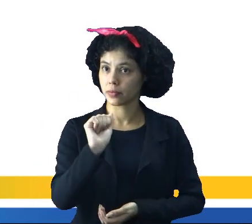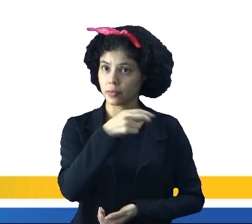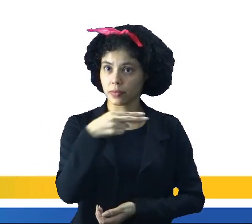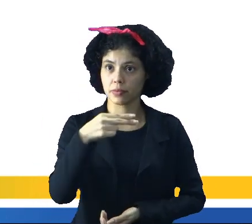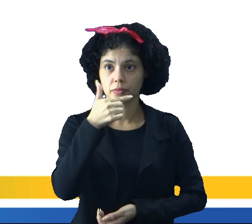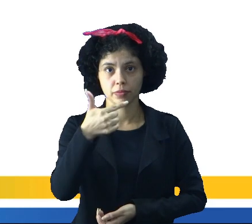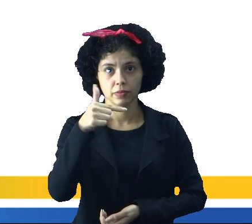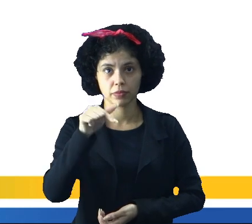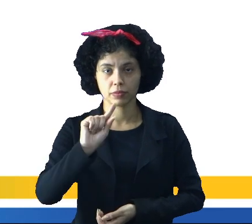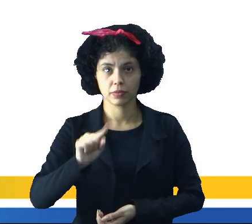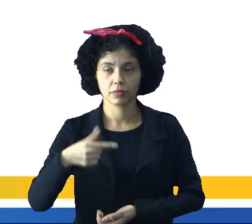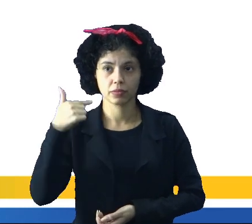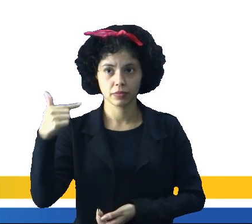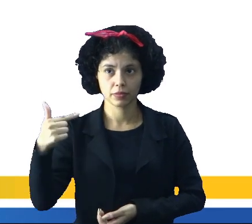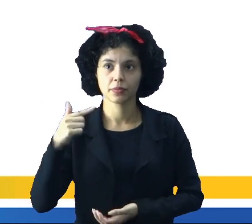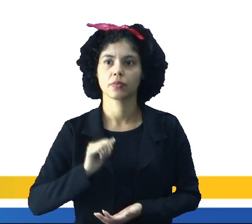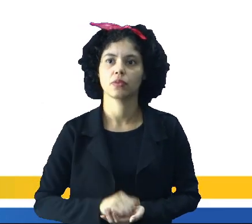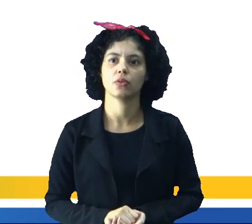seja, A é igual a